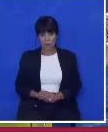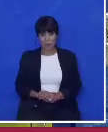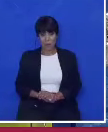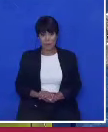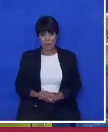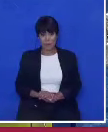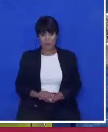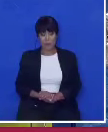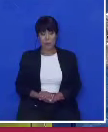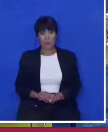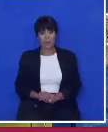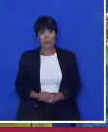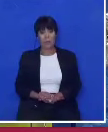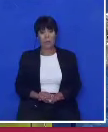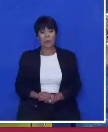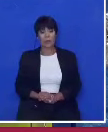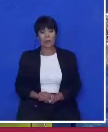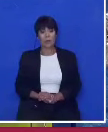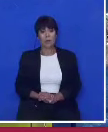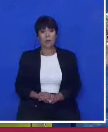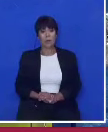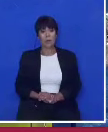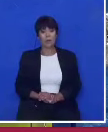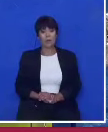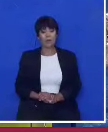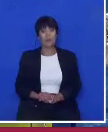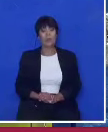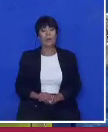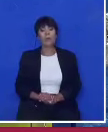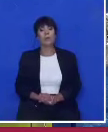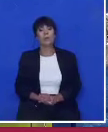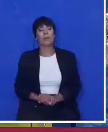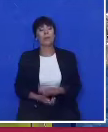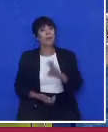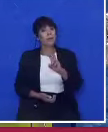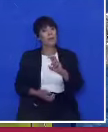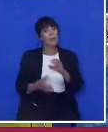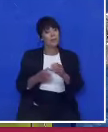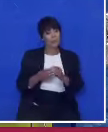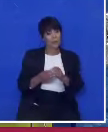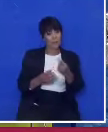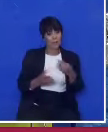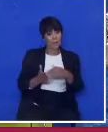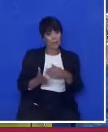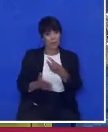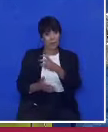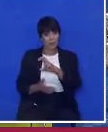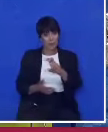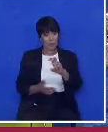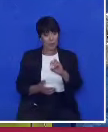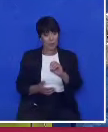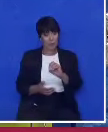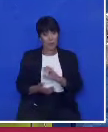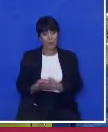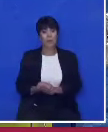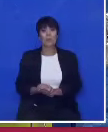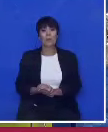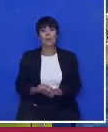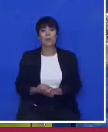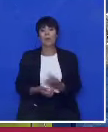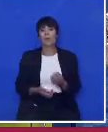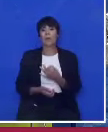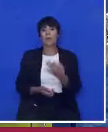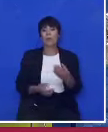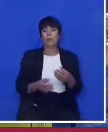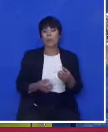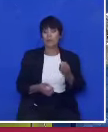Para o segundo sorteio da dupla cena, são utilizadas também 50 bolas numeradas de 0 a 50. O mesmo